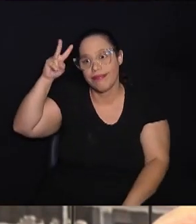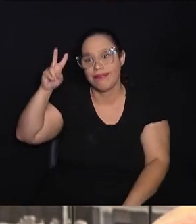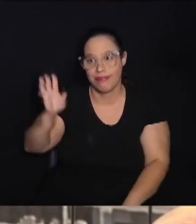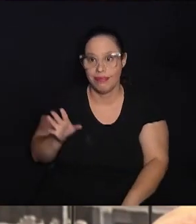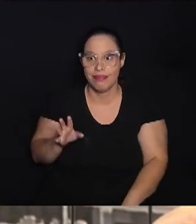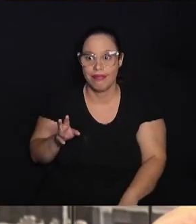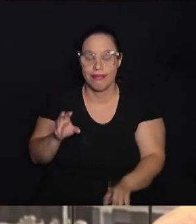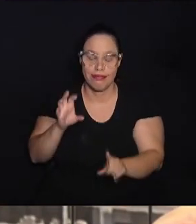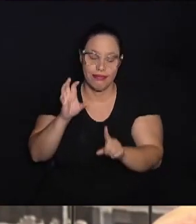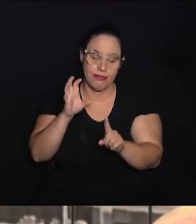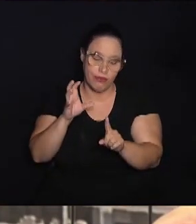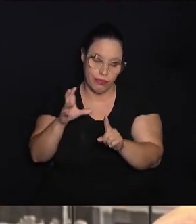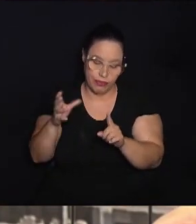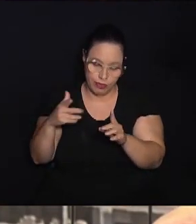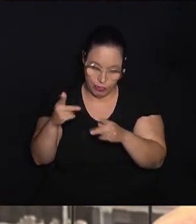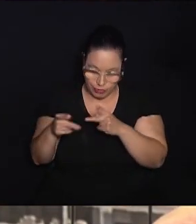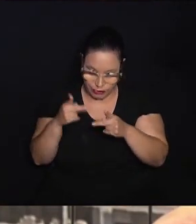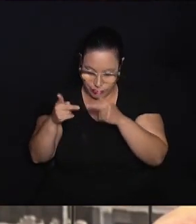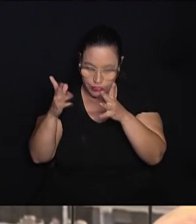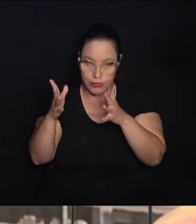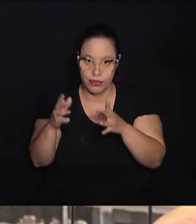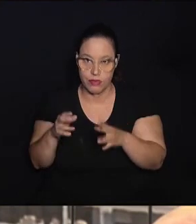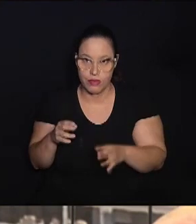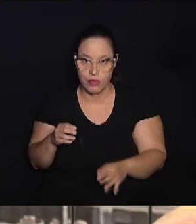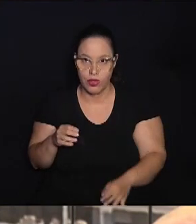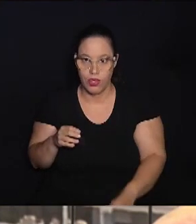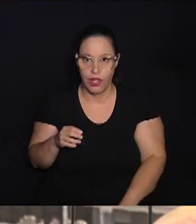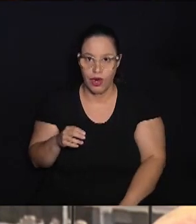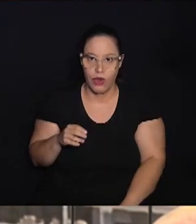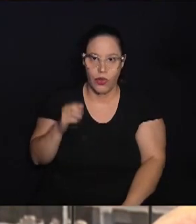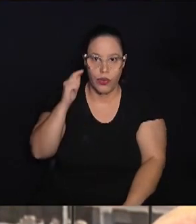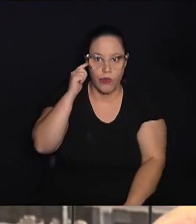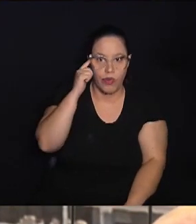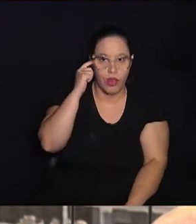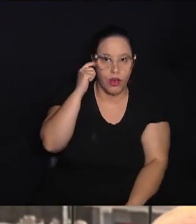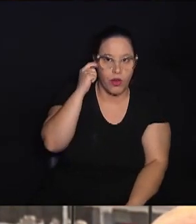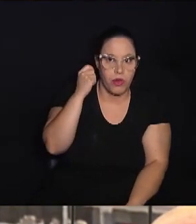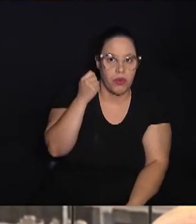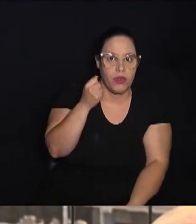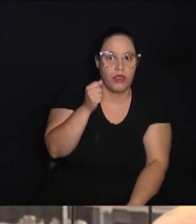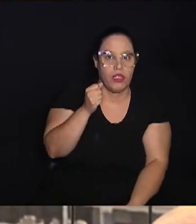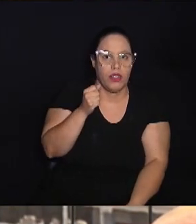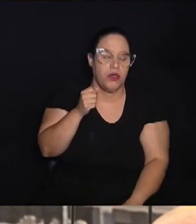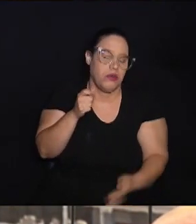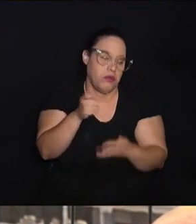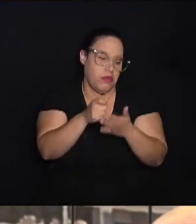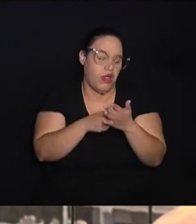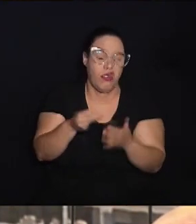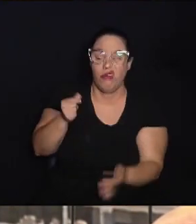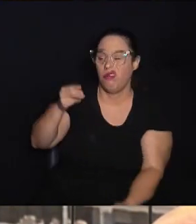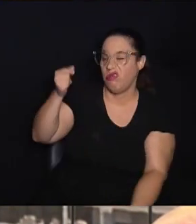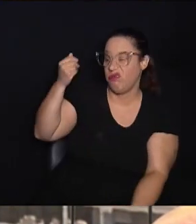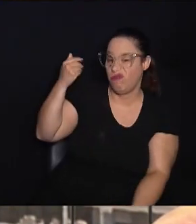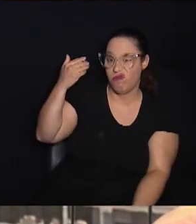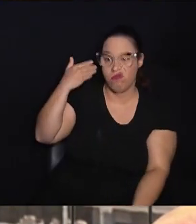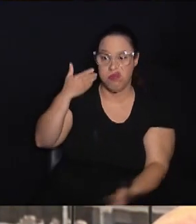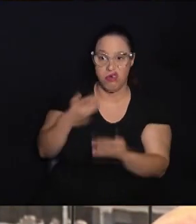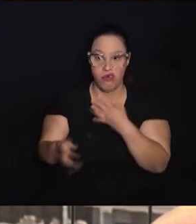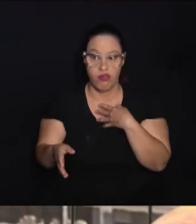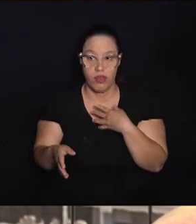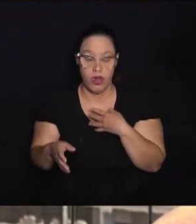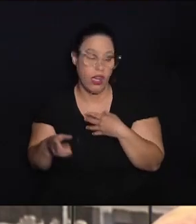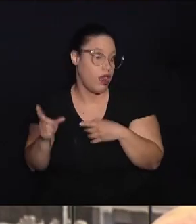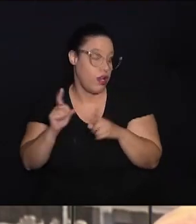eternizando essa essa efemeridade né que poderia ser uma coisa escrita tanto tempo esquecida mas não esse tema tá